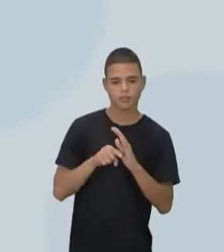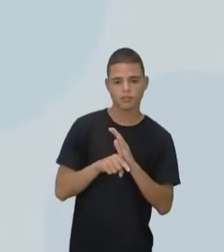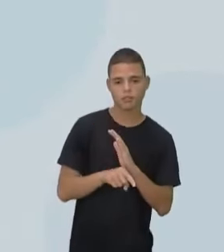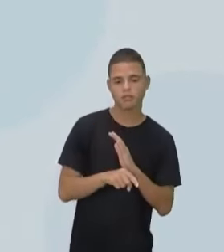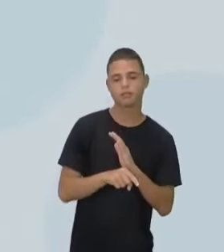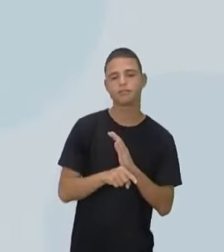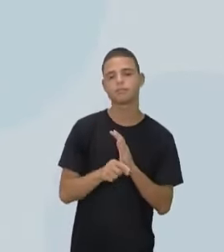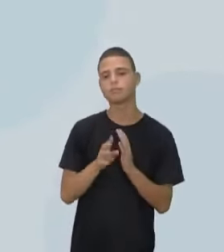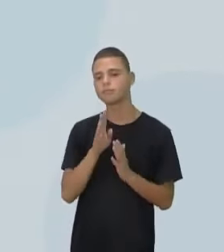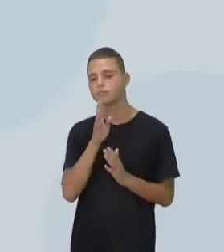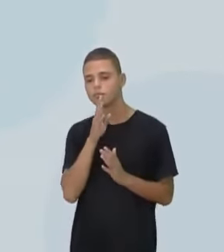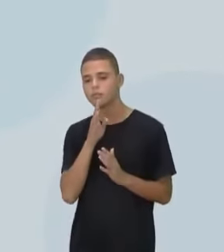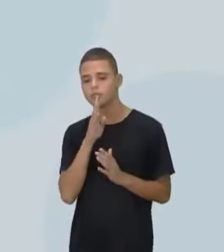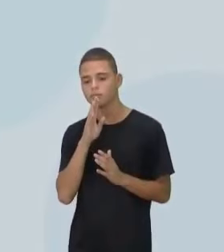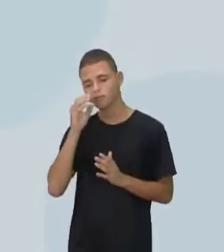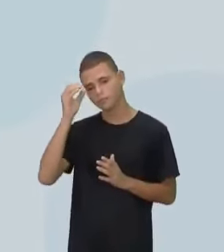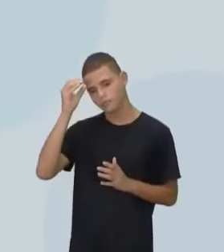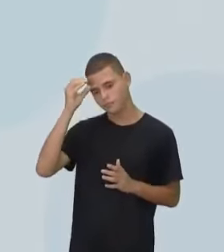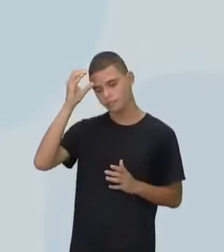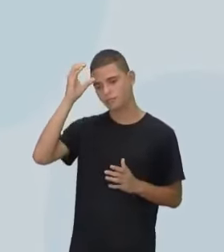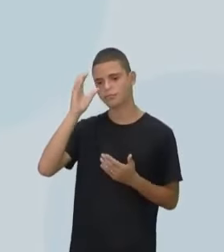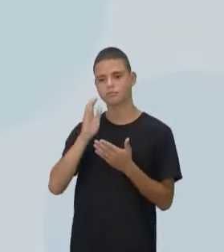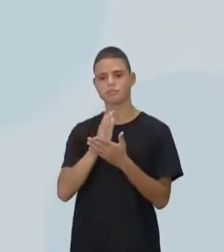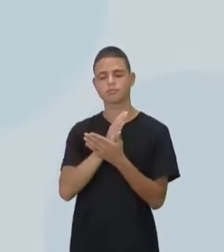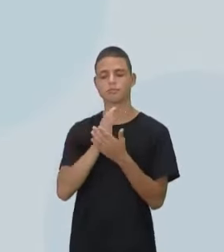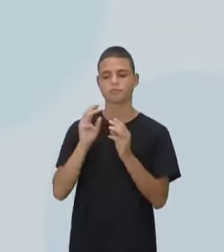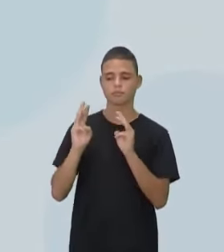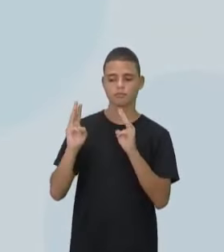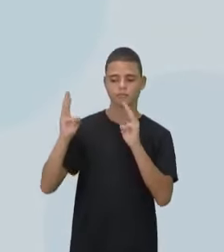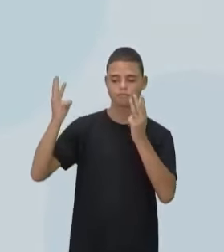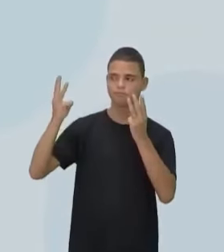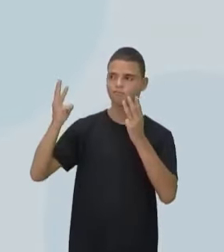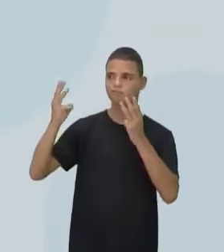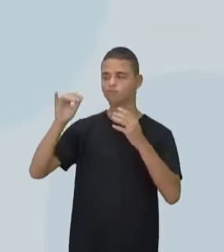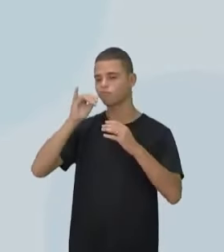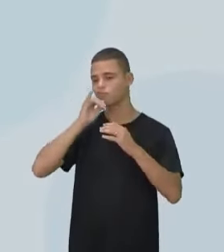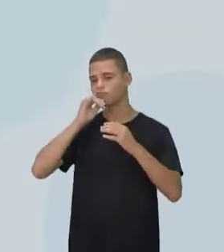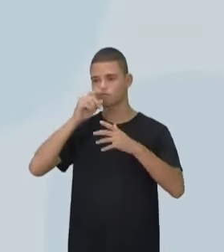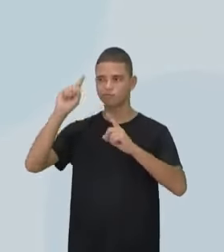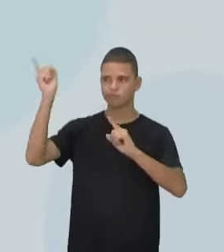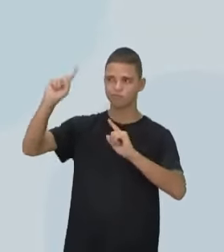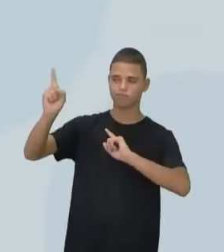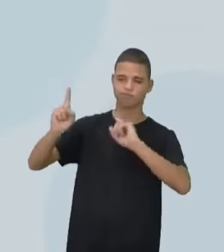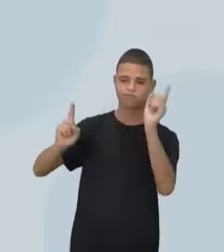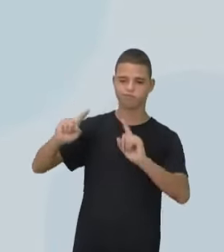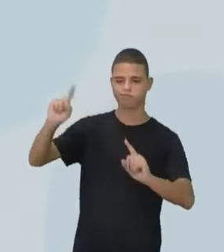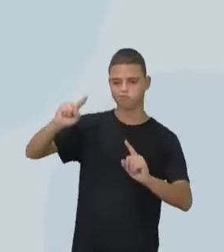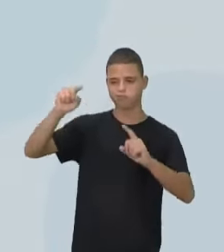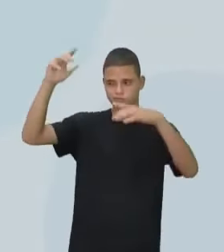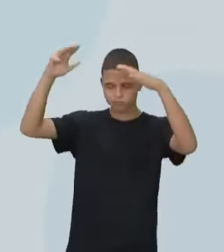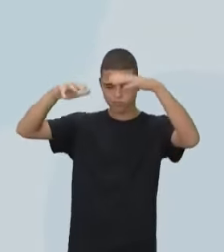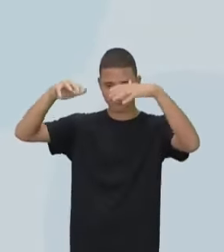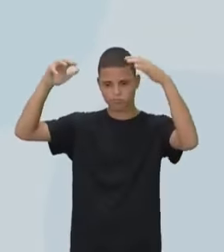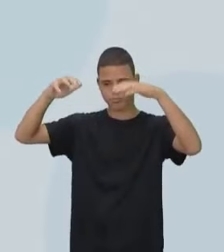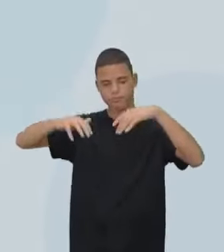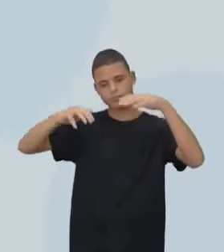aprofundar conhecimentos sobre eventos meteorológicos, tempestades, raios, granizos,